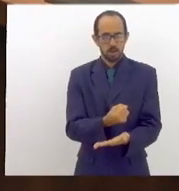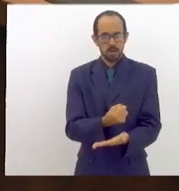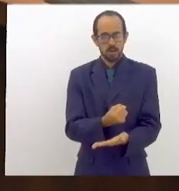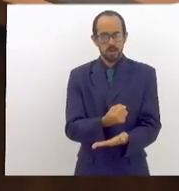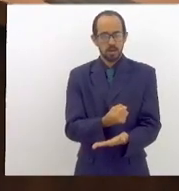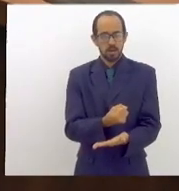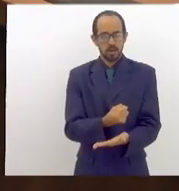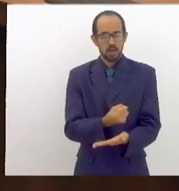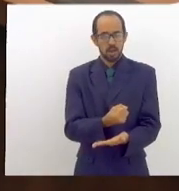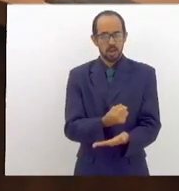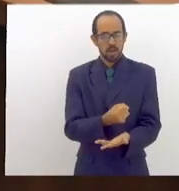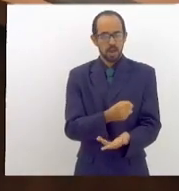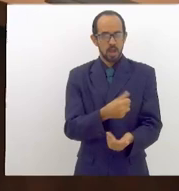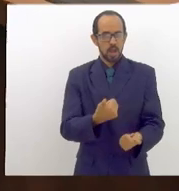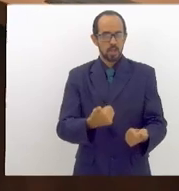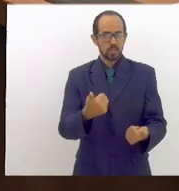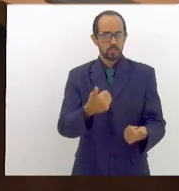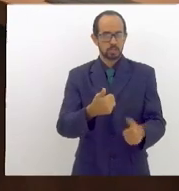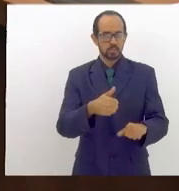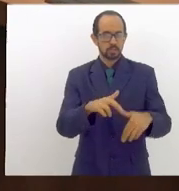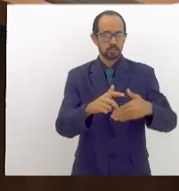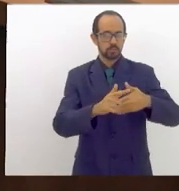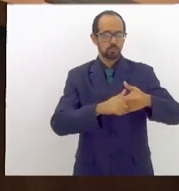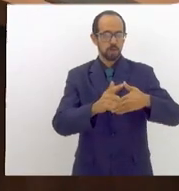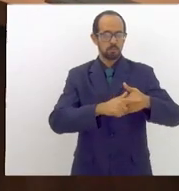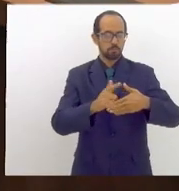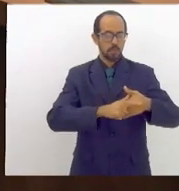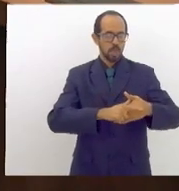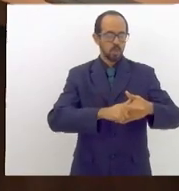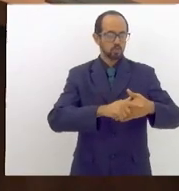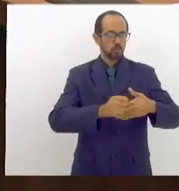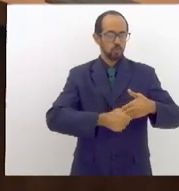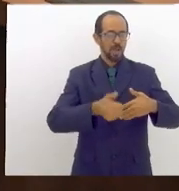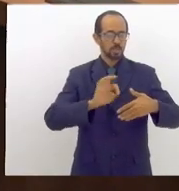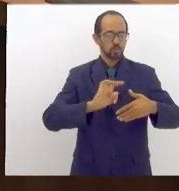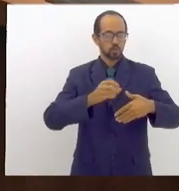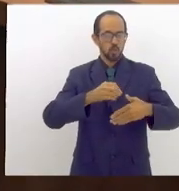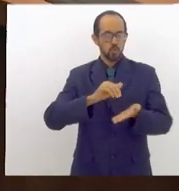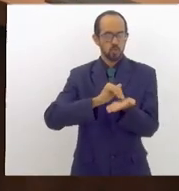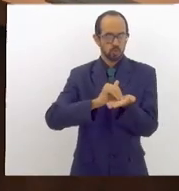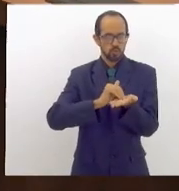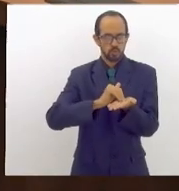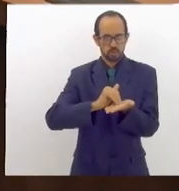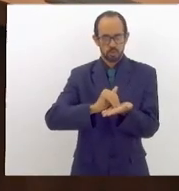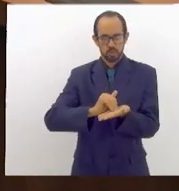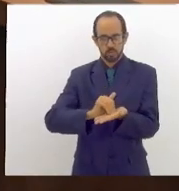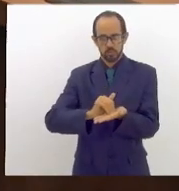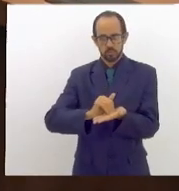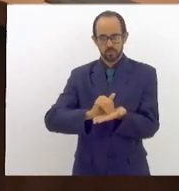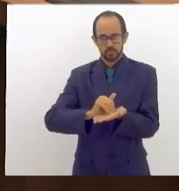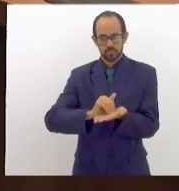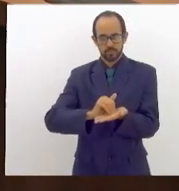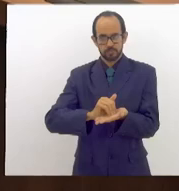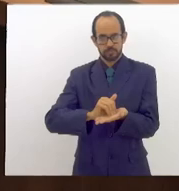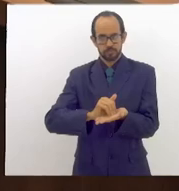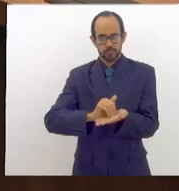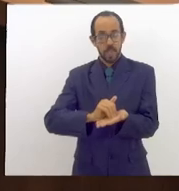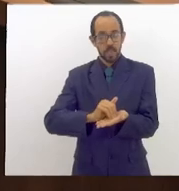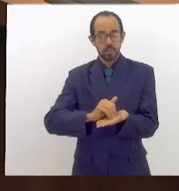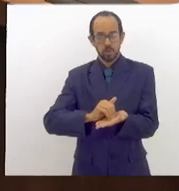atribuições de praticamente todas as secretarias e ele gostou disso